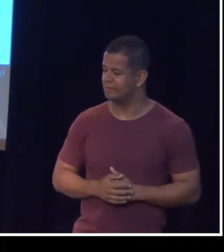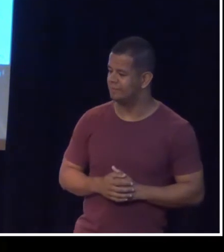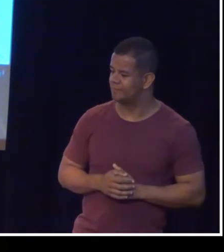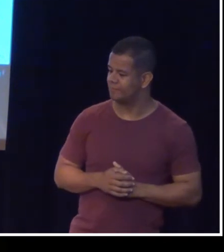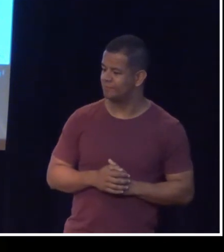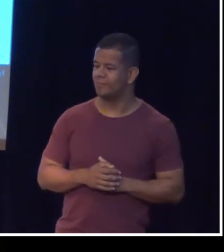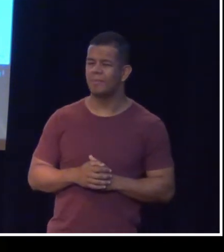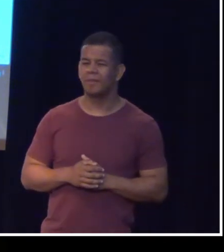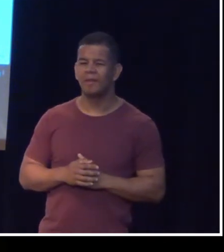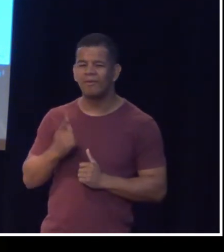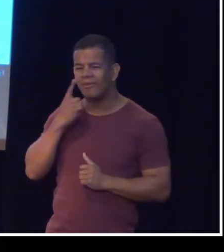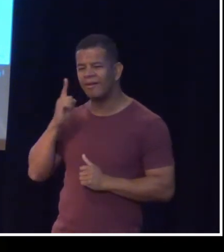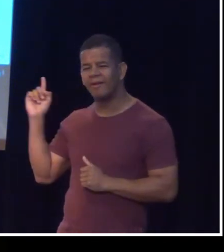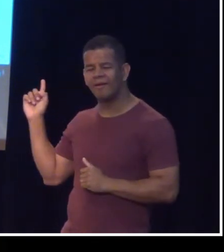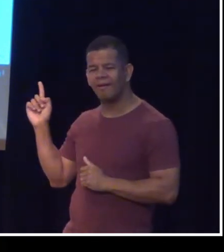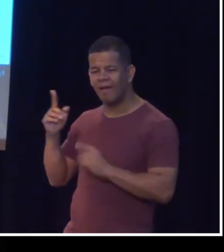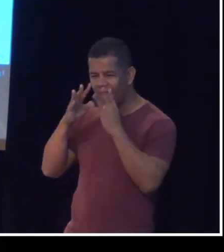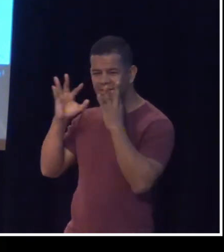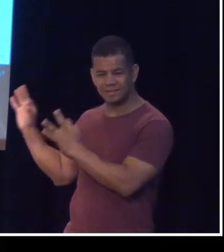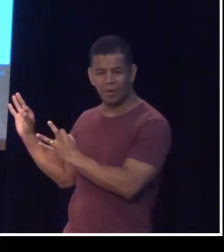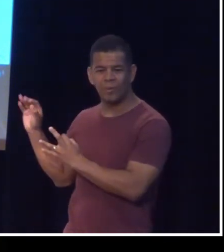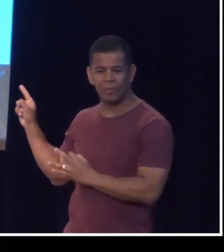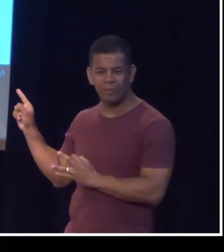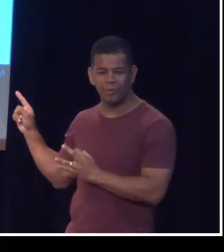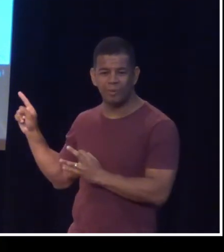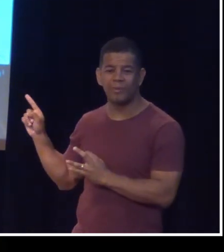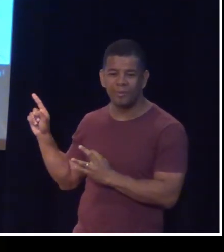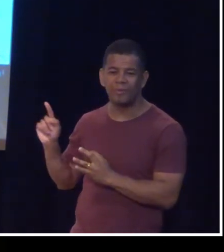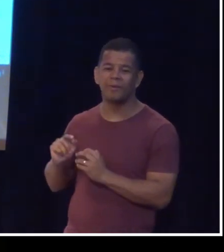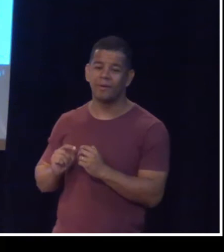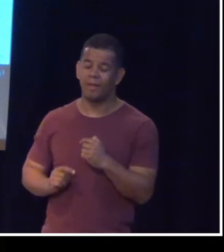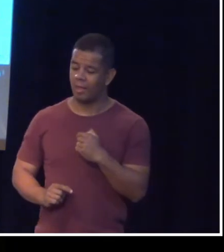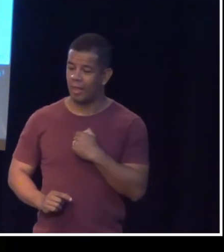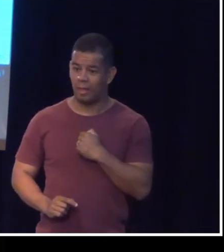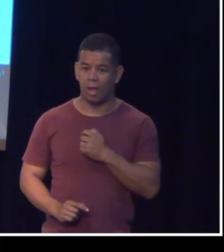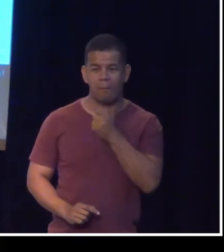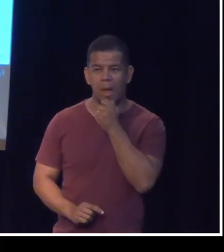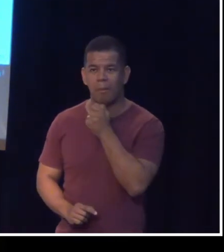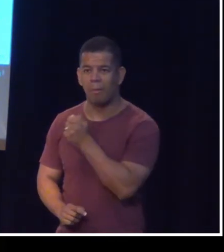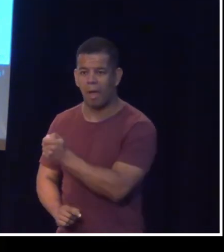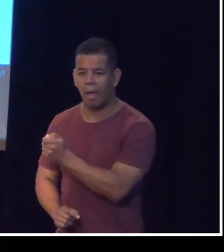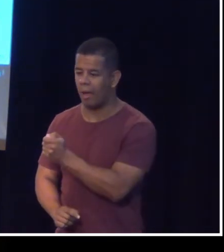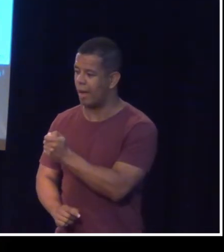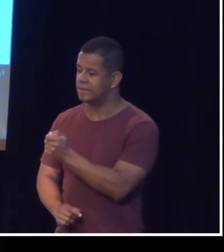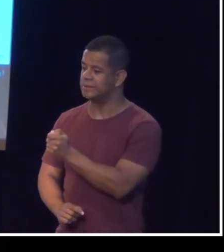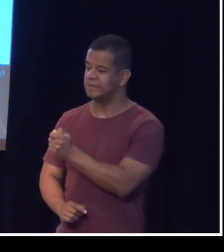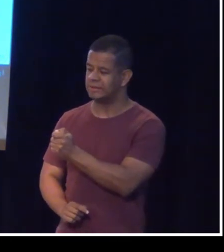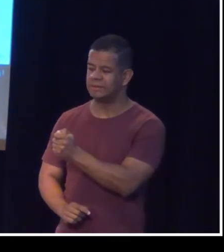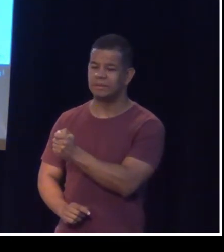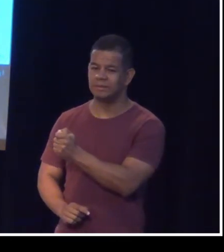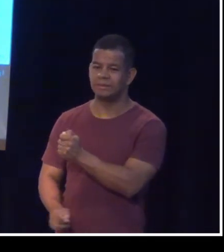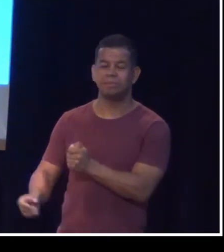prestem bem atenção nessa charge, que eu estou bem confortável enquanto entrevistador. Agora eu não sei o entrevistado.